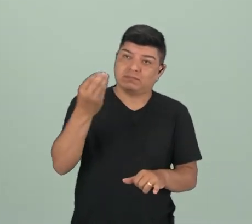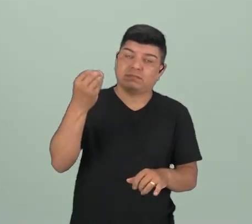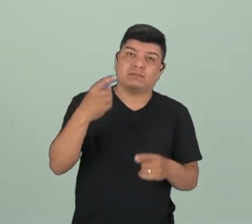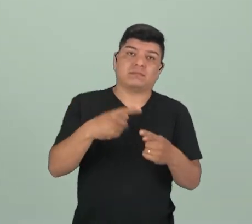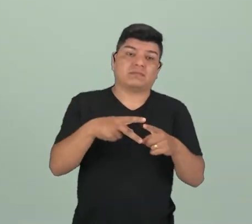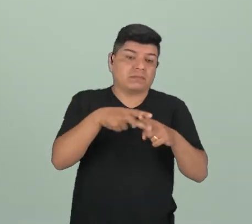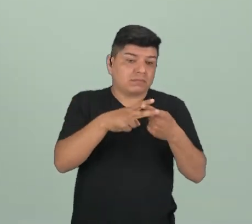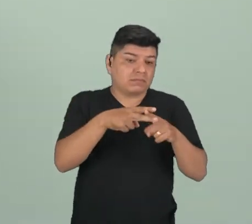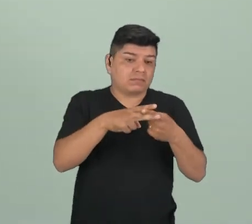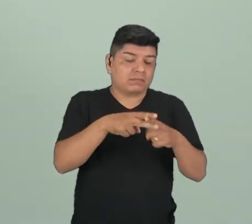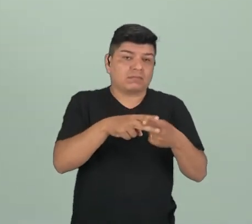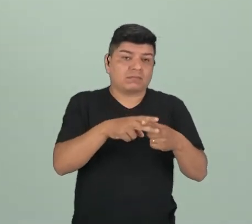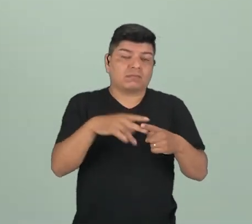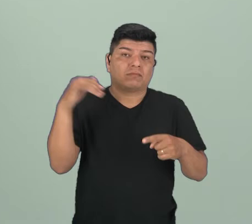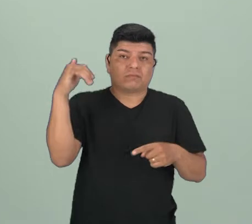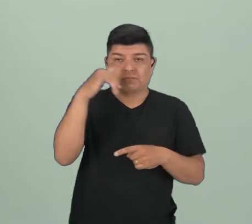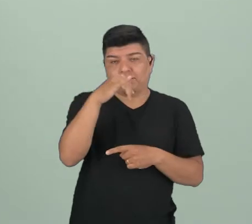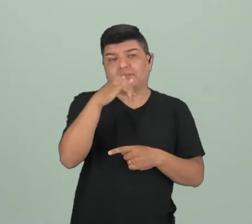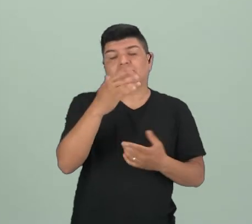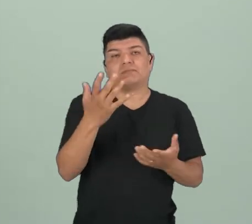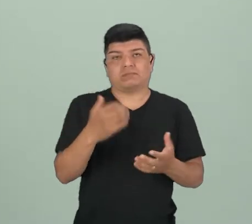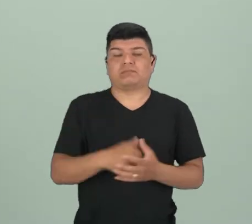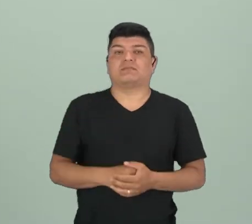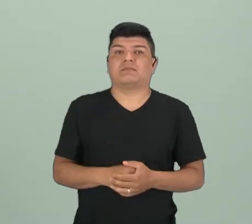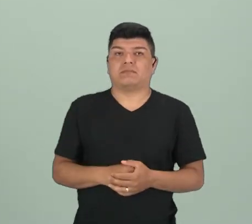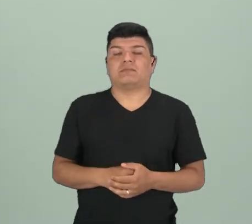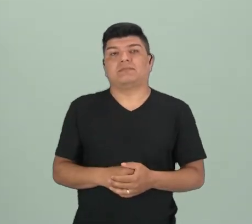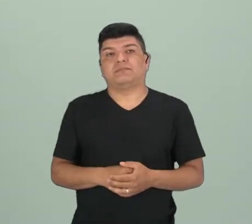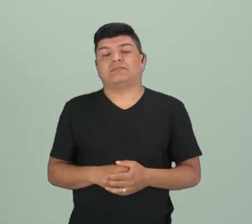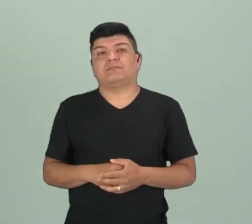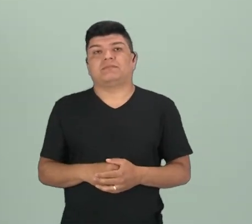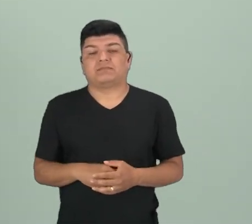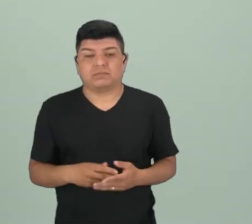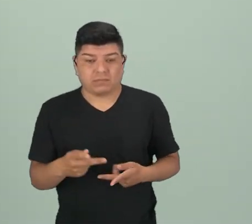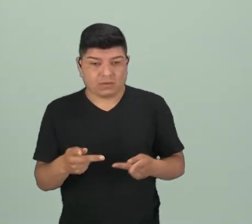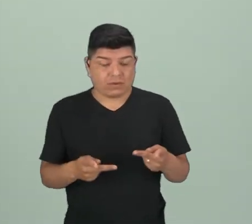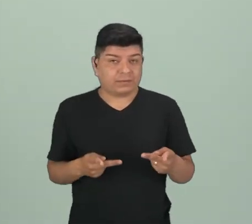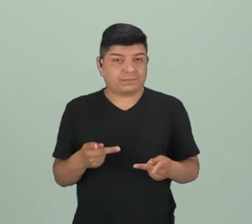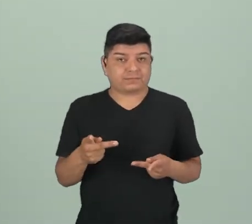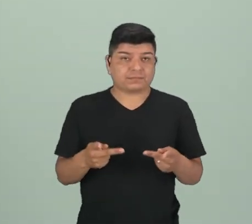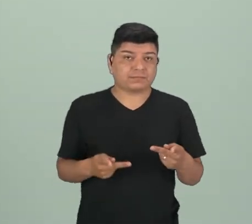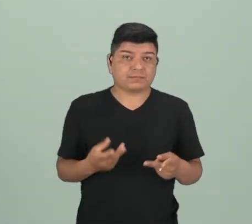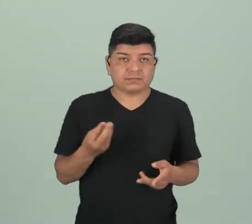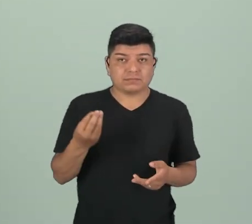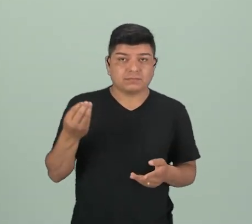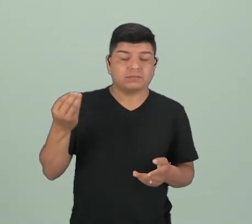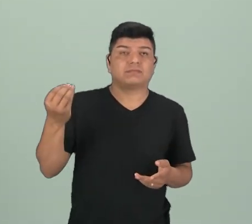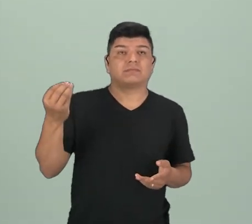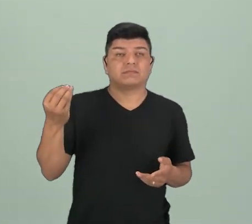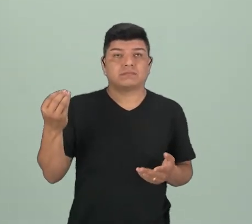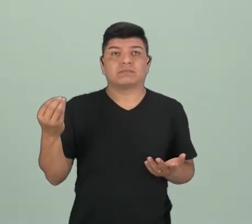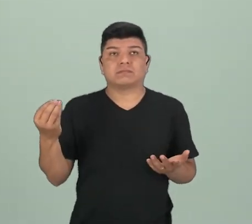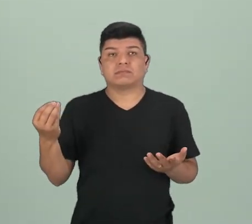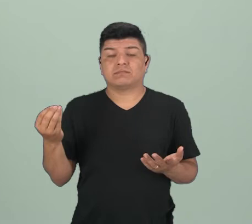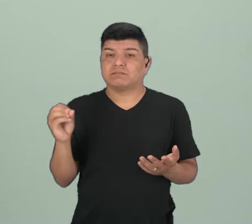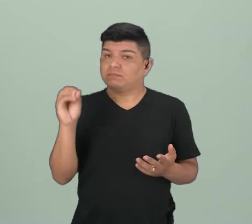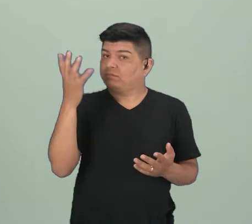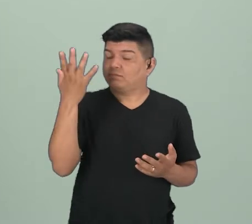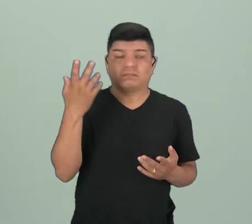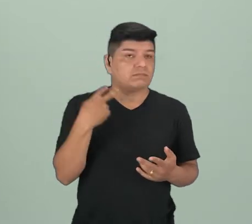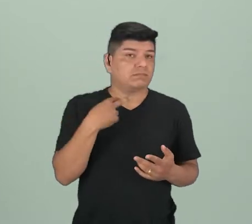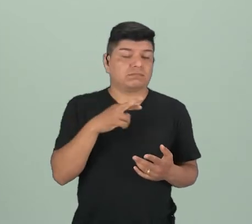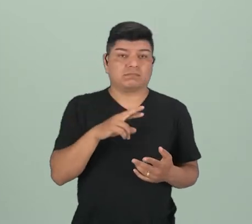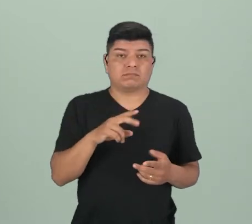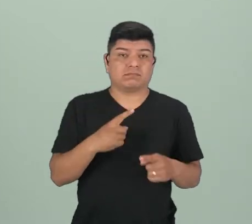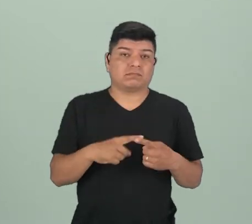fazer uma manutenção de última hora em uma peça. Então, aquilo que eu planejei, né, que era viajar, não vai acontecer, porque